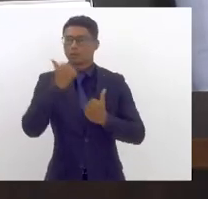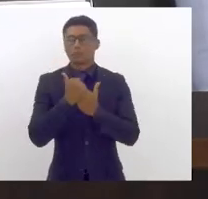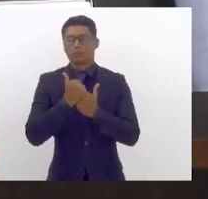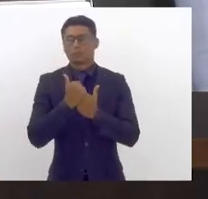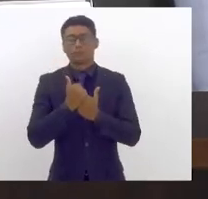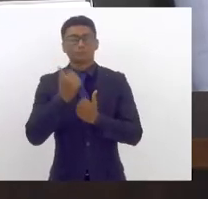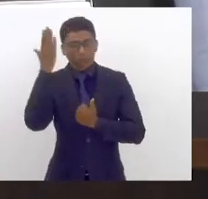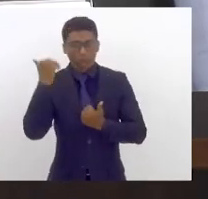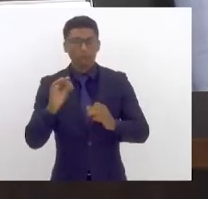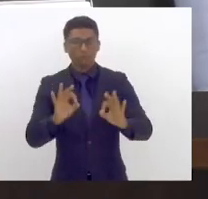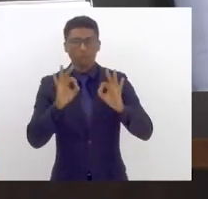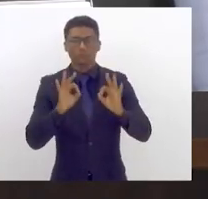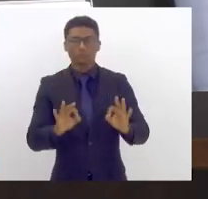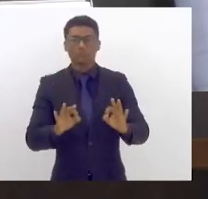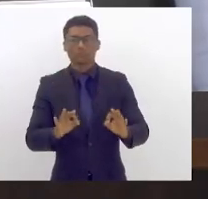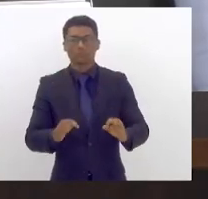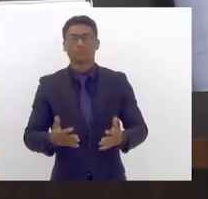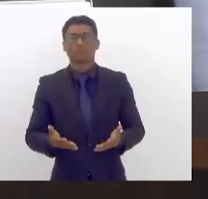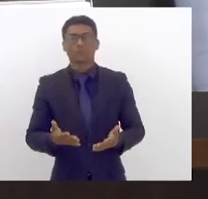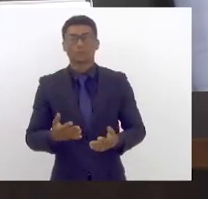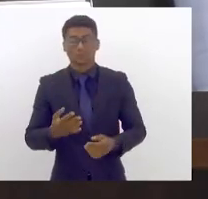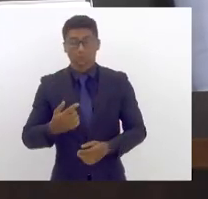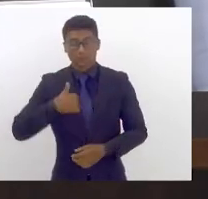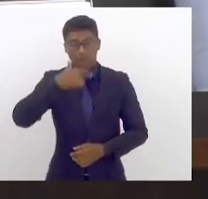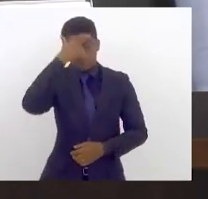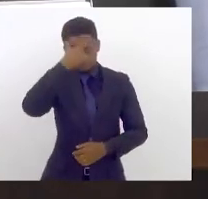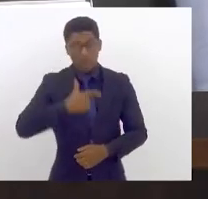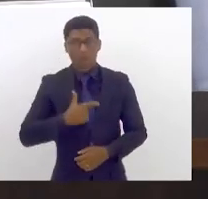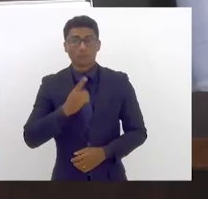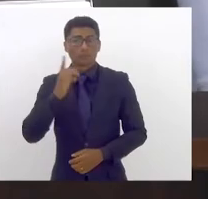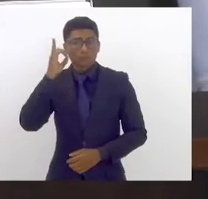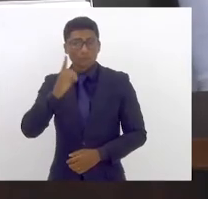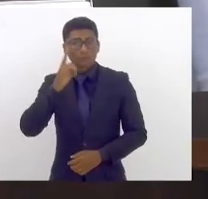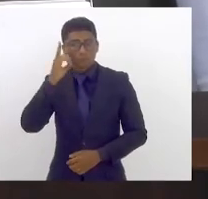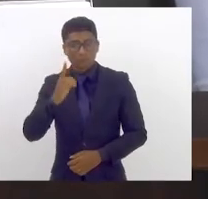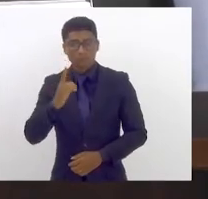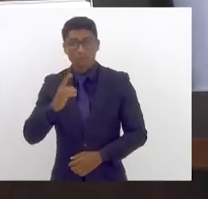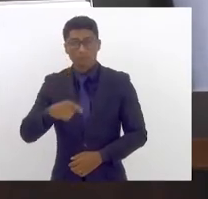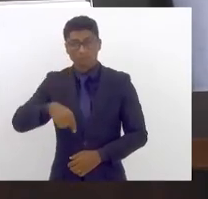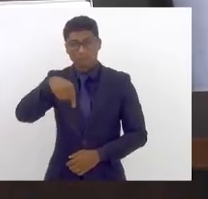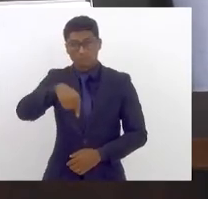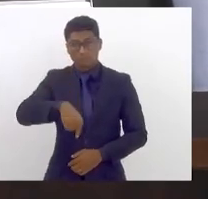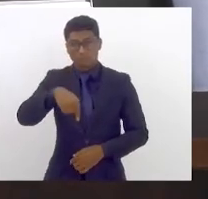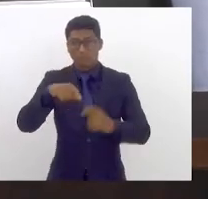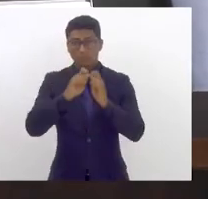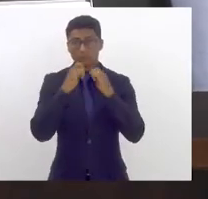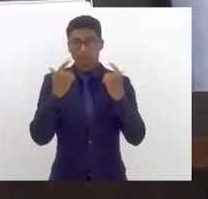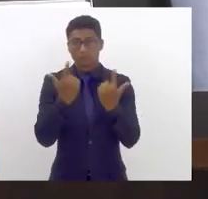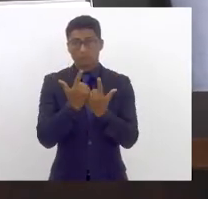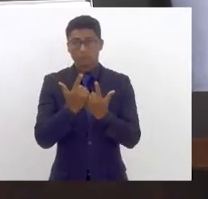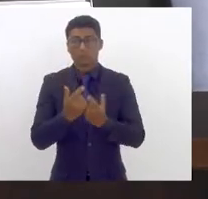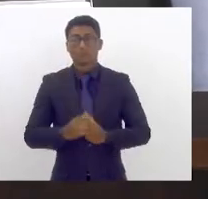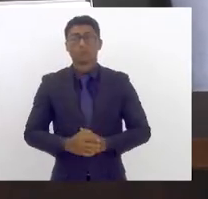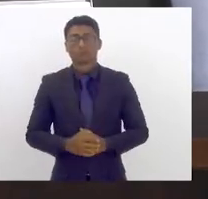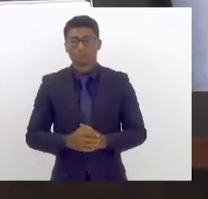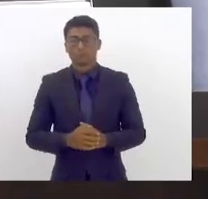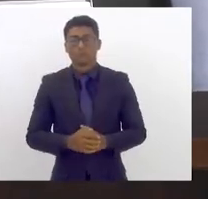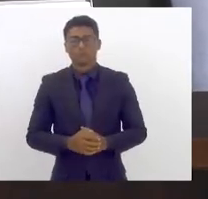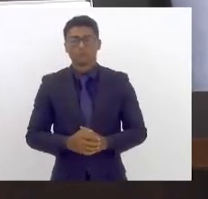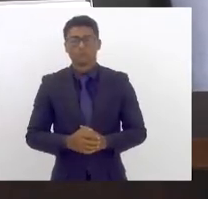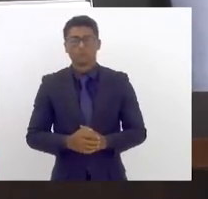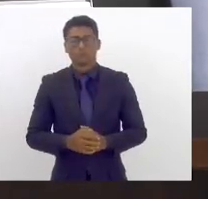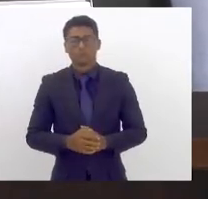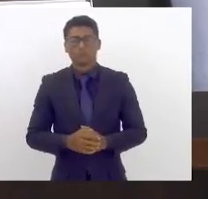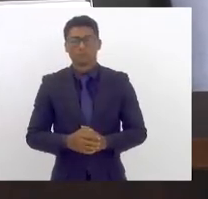tenho certeza que terão no nosso mandato no nosso futuro mandato que também dentro da Assembleia Legislativa toda a